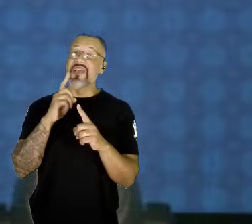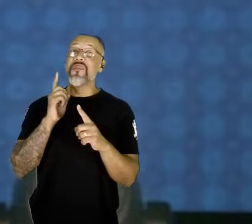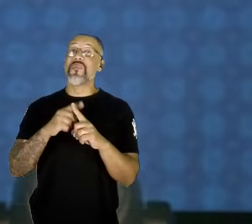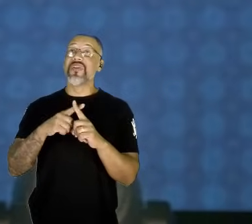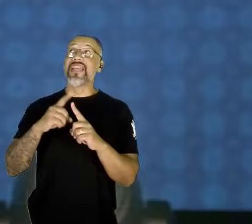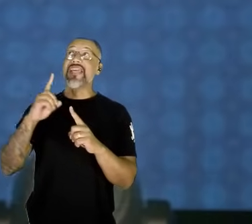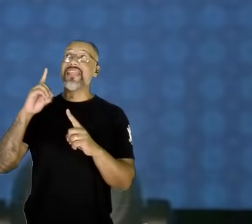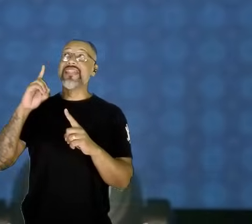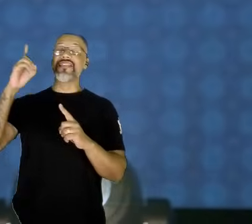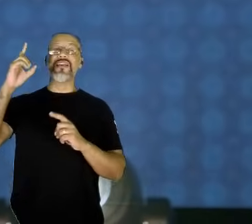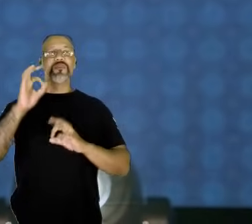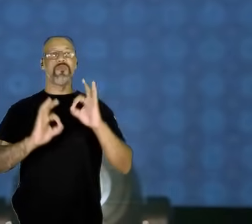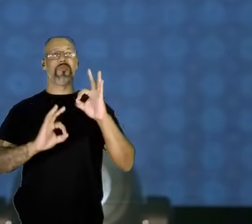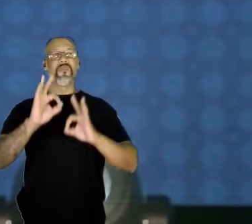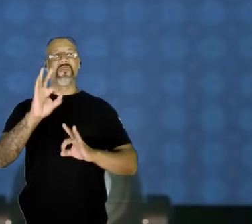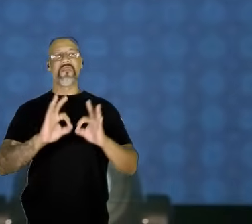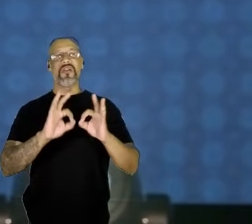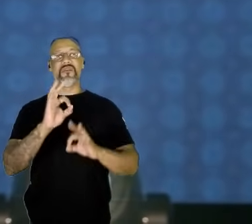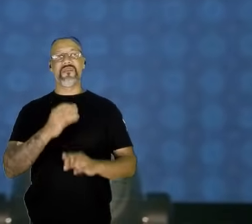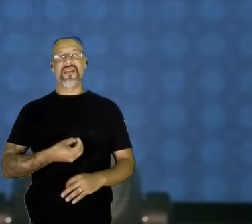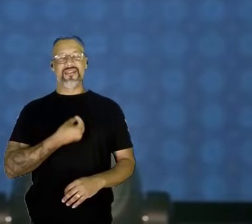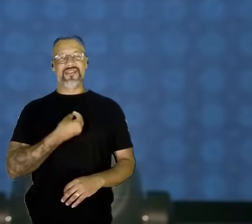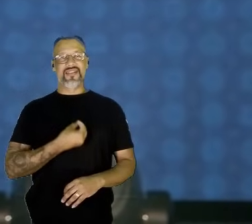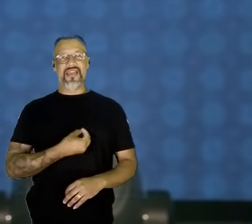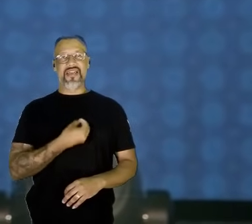veria com aquilo que teu pai e tua mãe deixou para você.